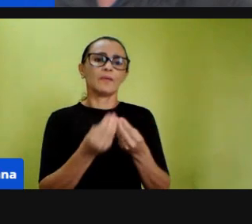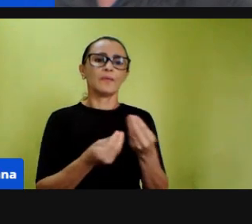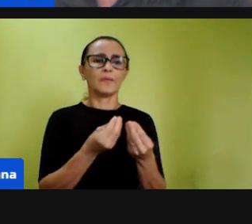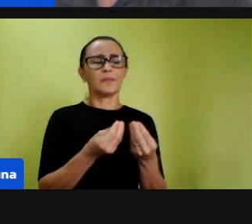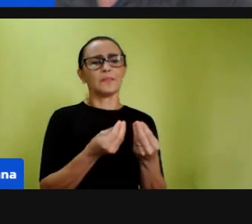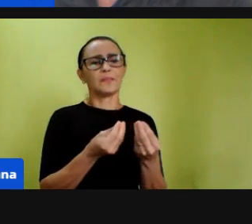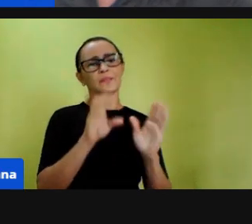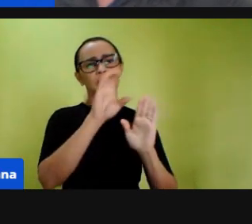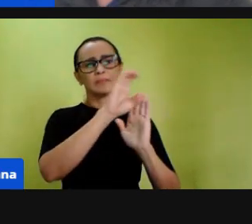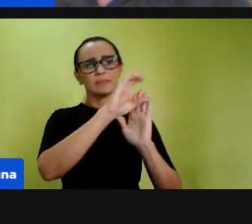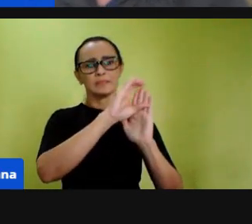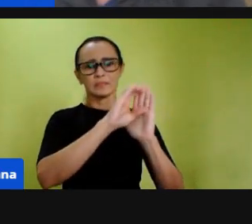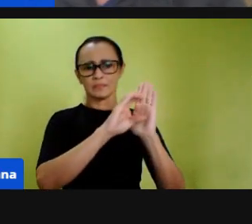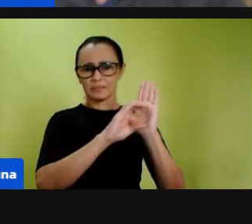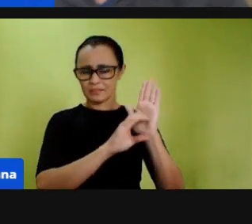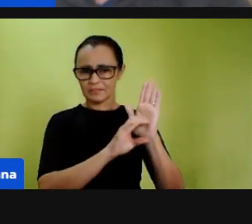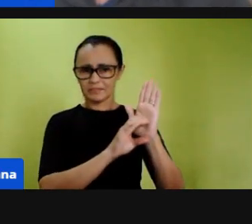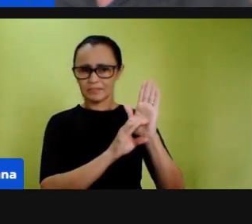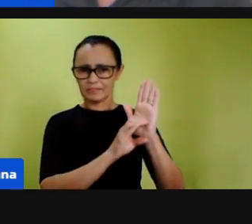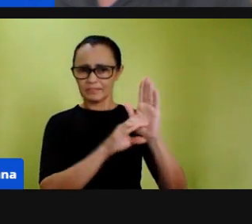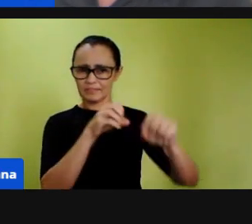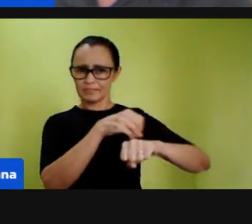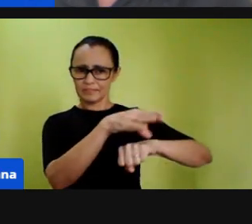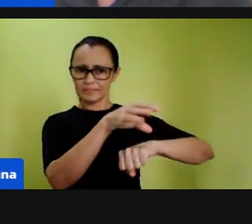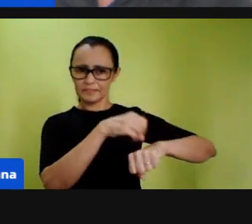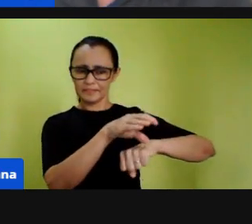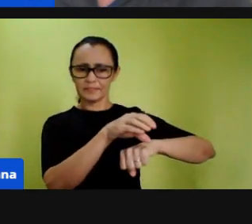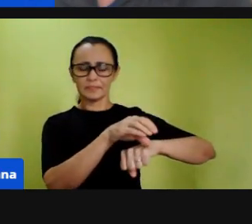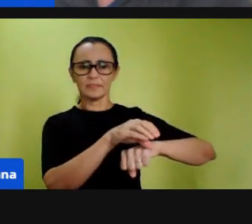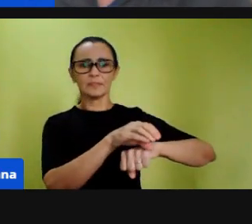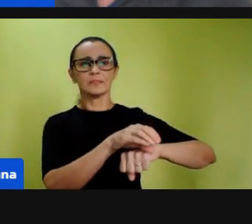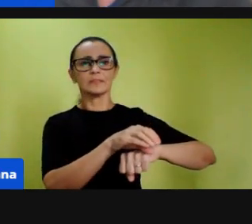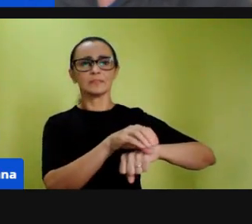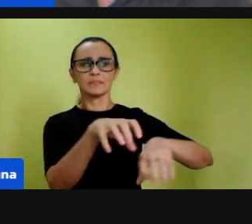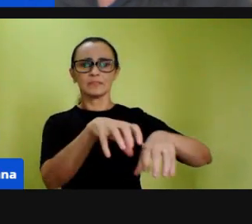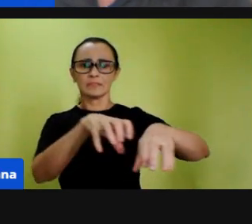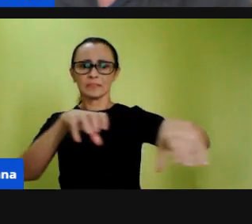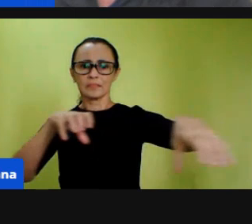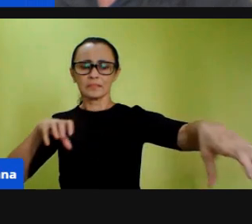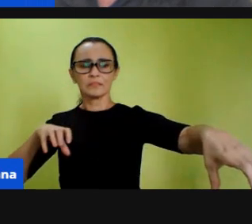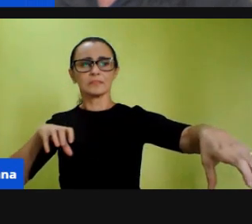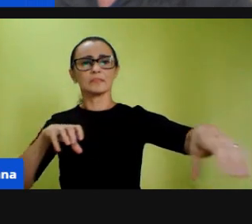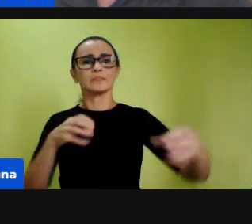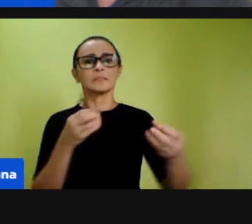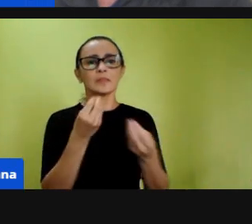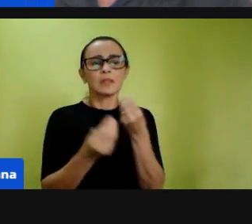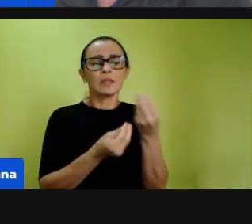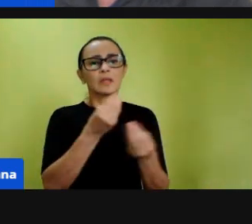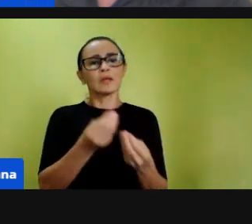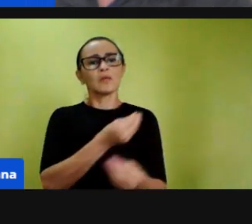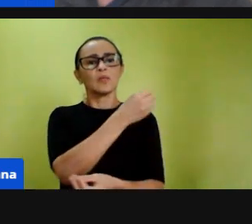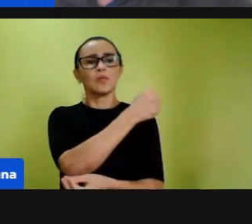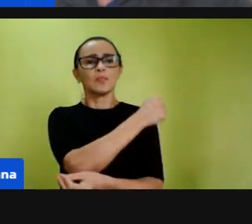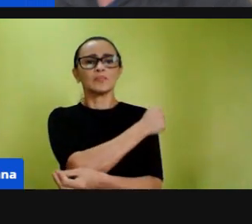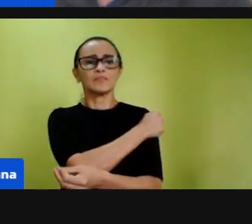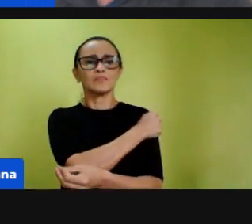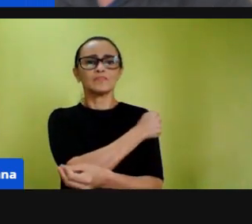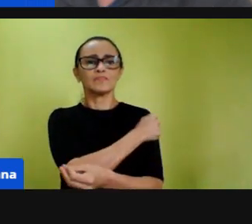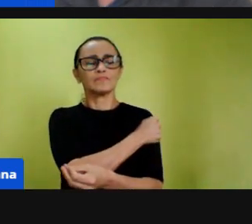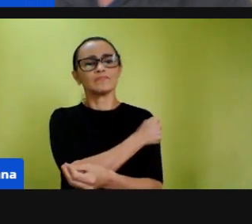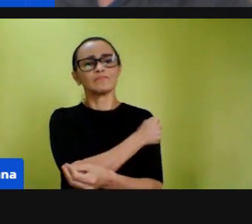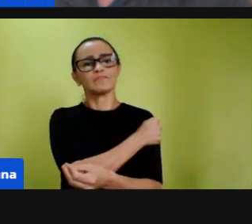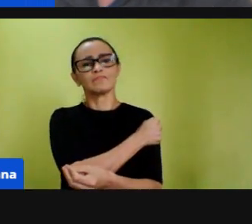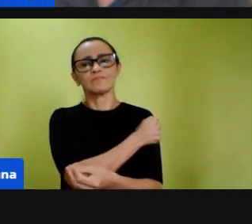conteúdos de história ainda de forma remota, como despertar, né, aquela velha questão, e